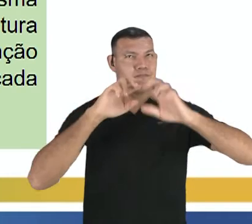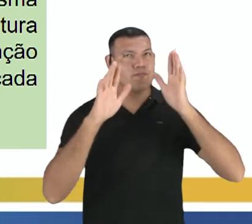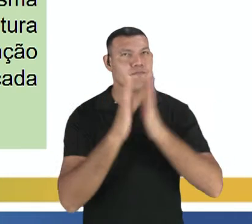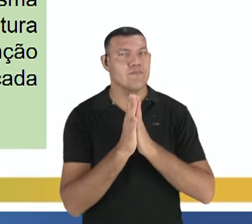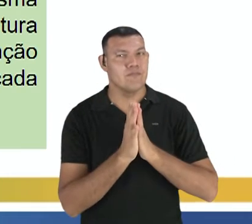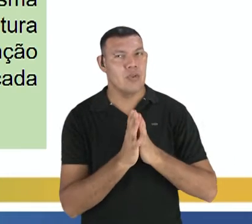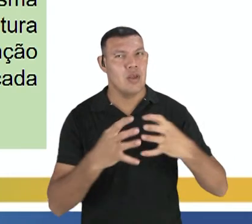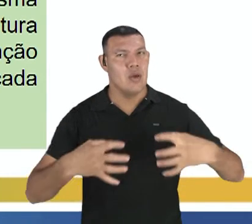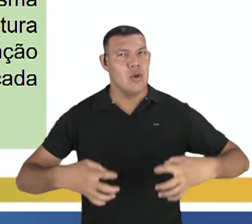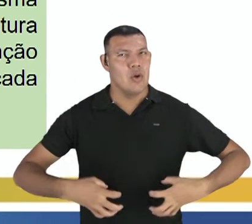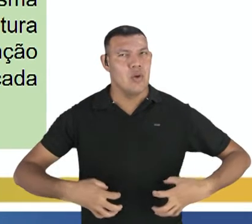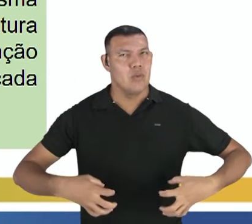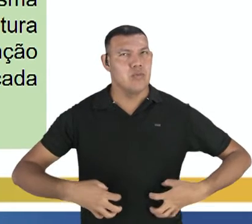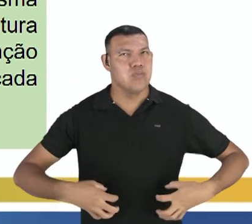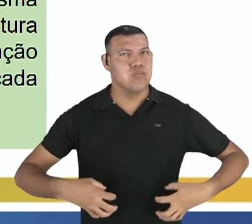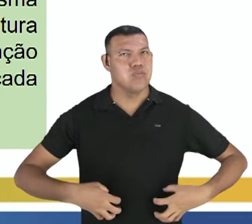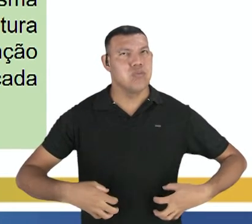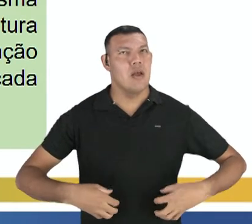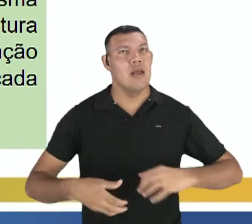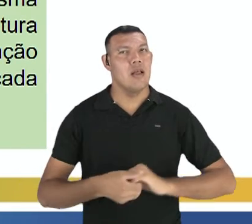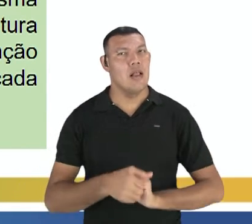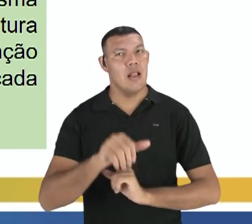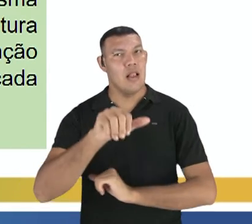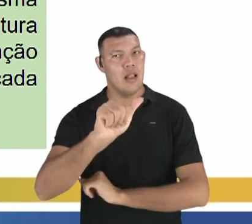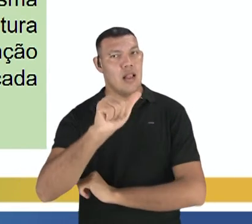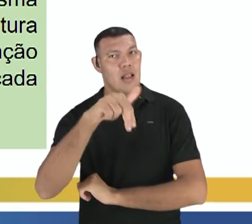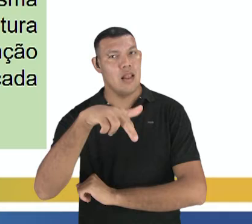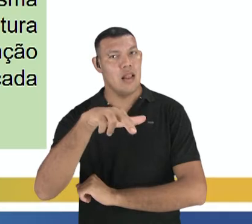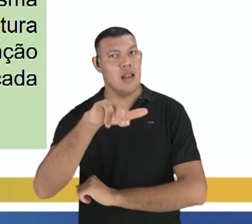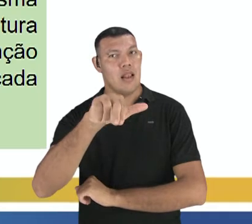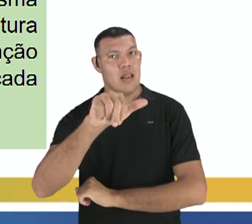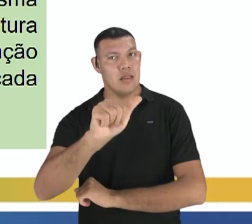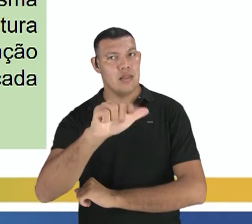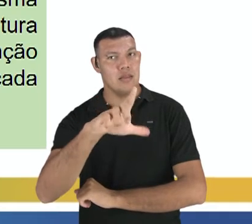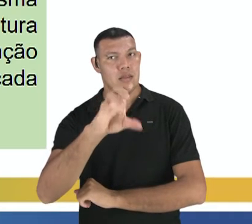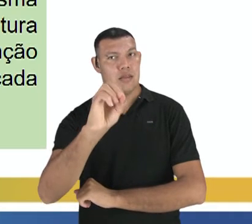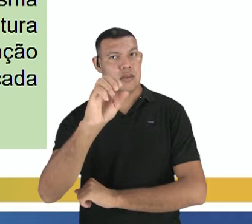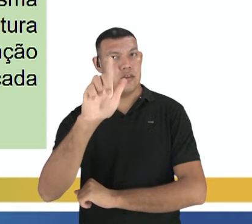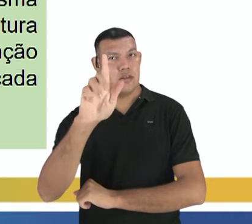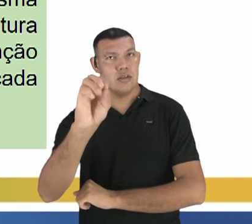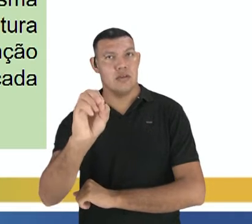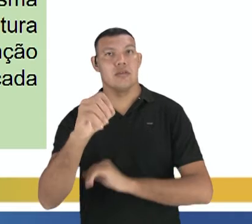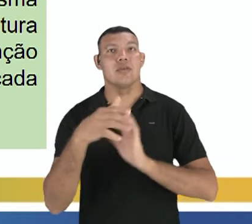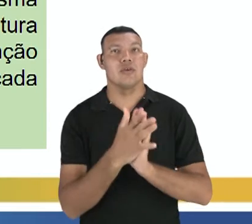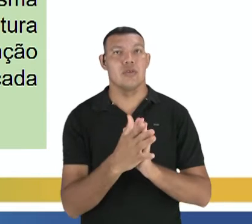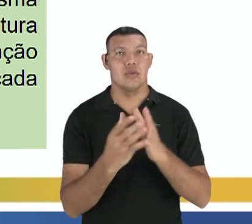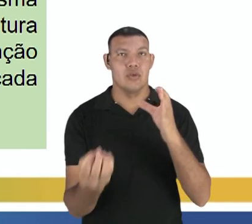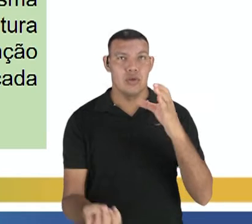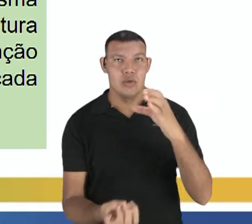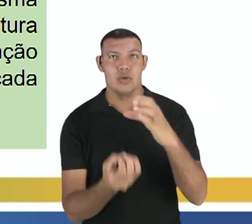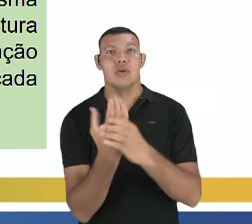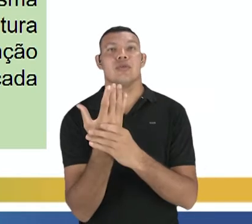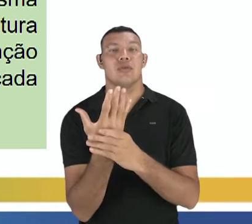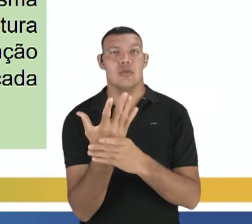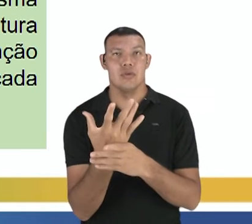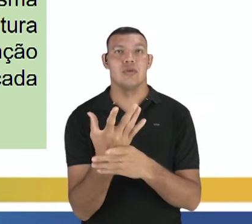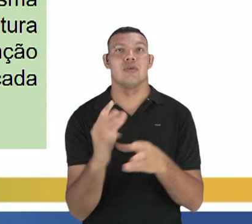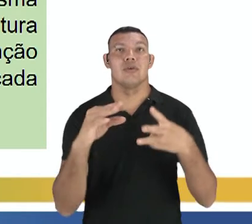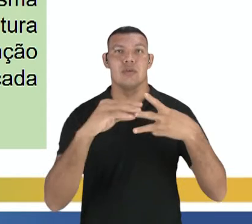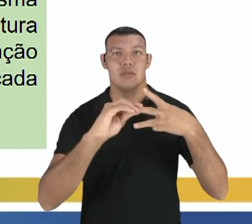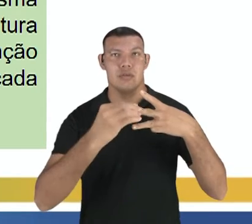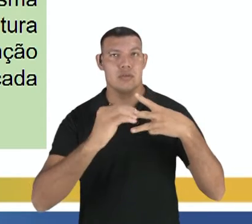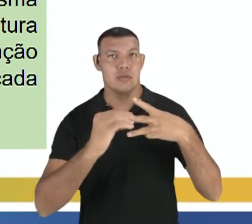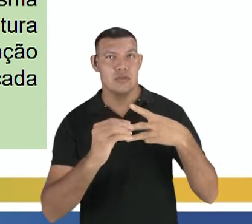órgãos análogos, né? Esses órgãos, eles tinham origem embrionária e estrutura anatômica